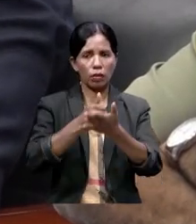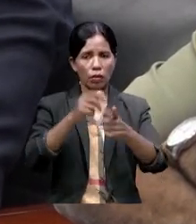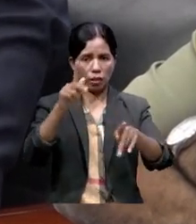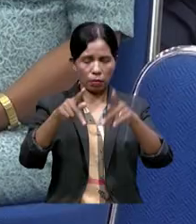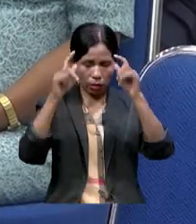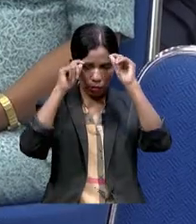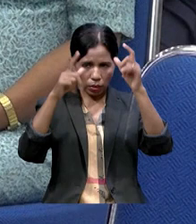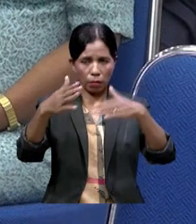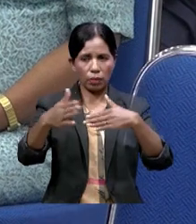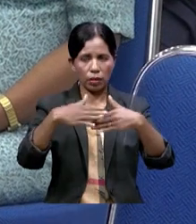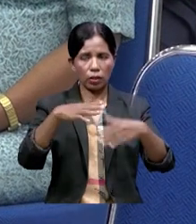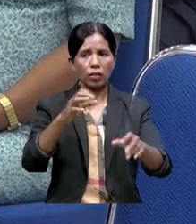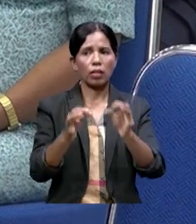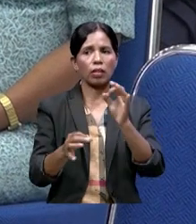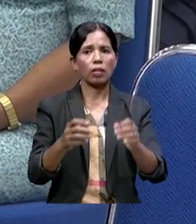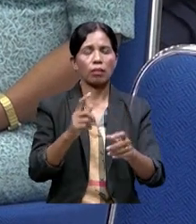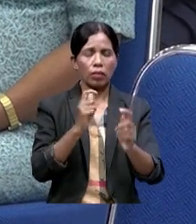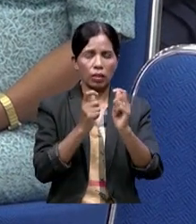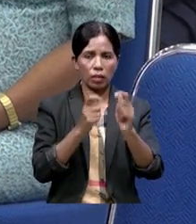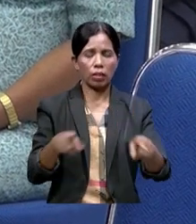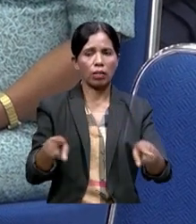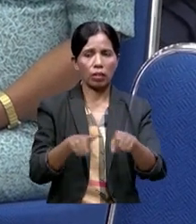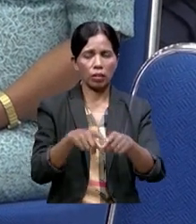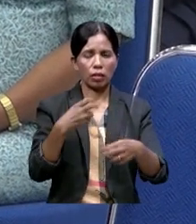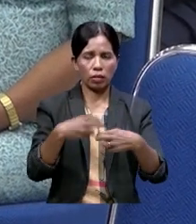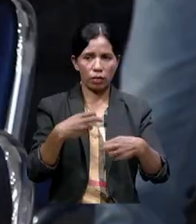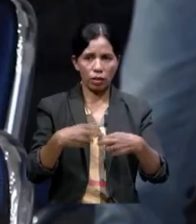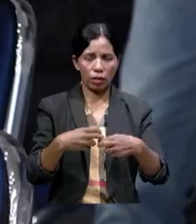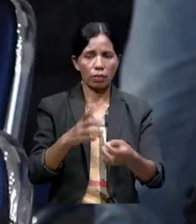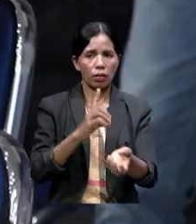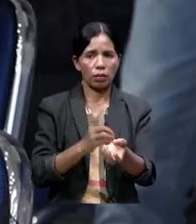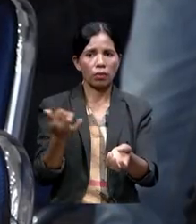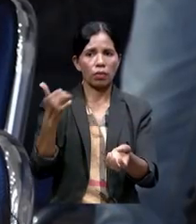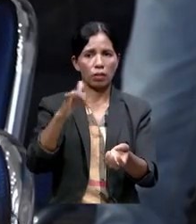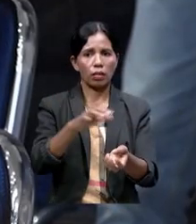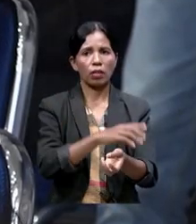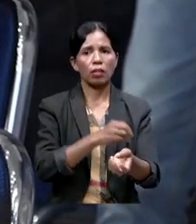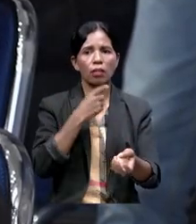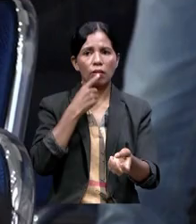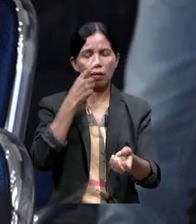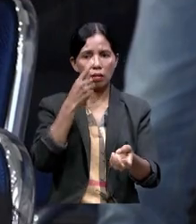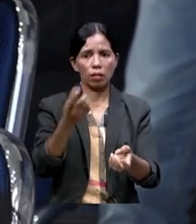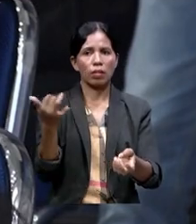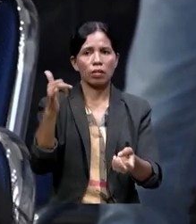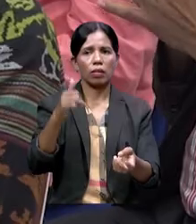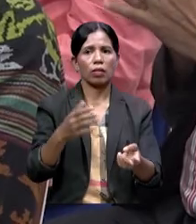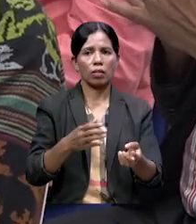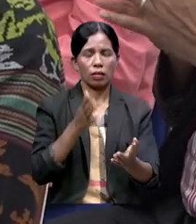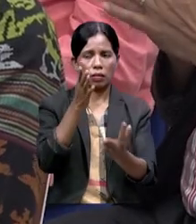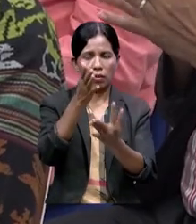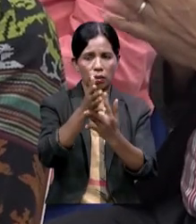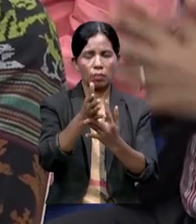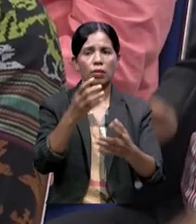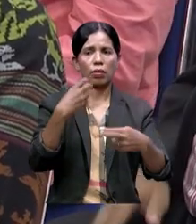posto saúde sira, mas que lian tetun sai hanesan dificuldade ba médico sira ne, diplomata ne encoraja sira atu hakat